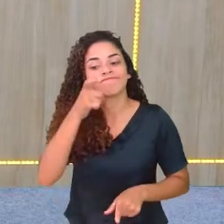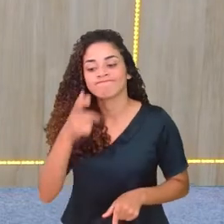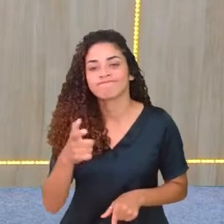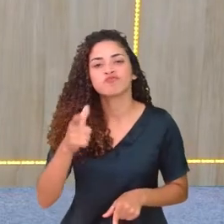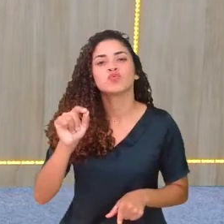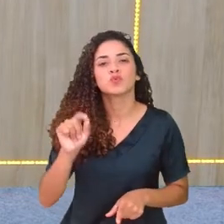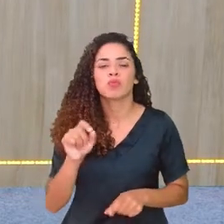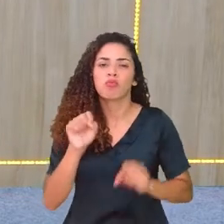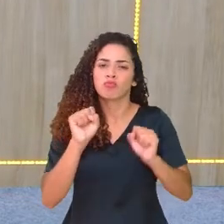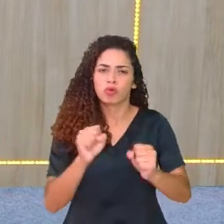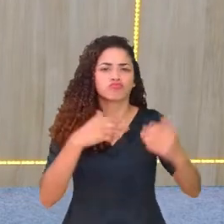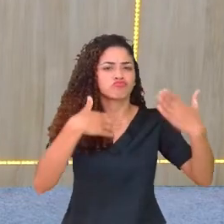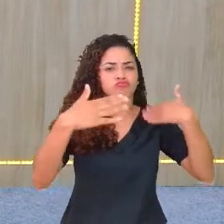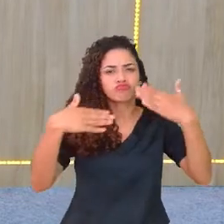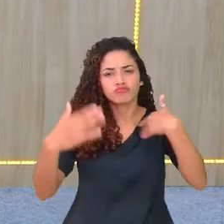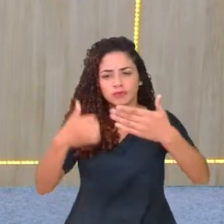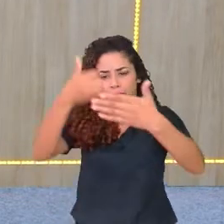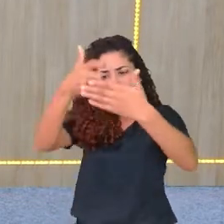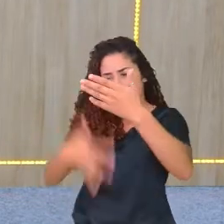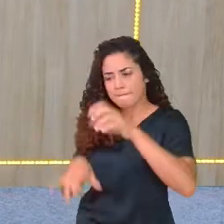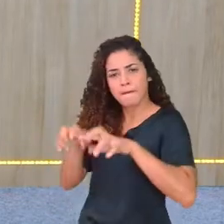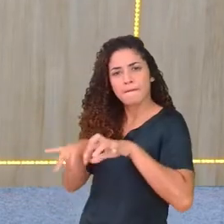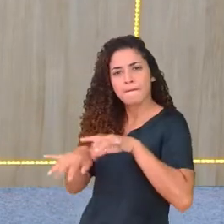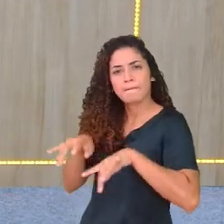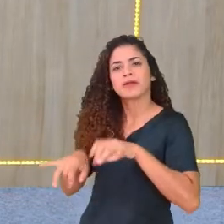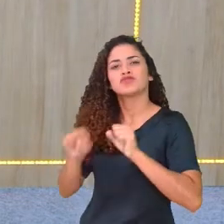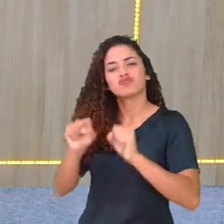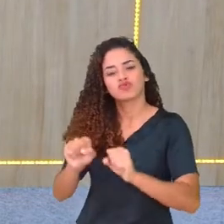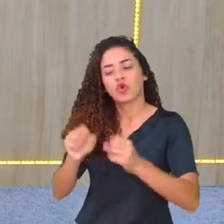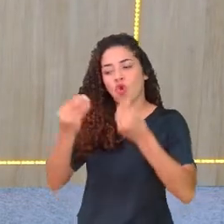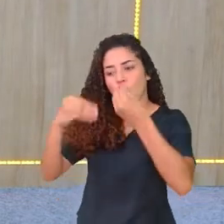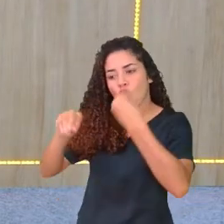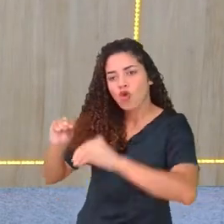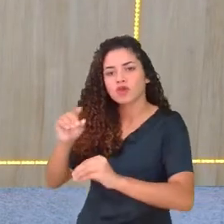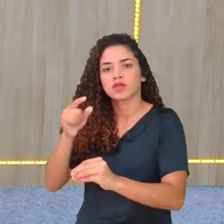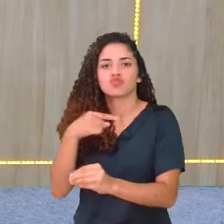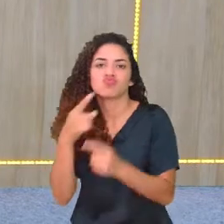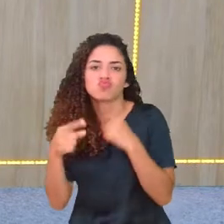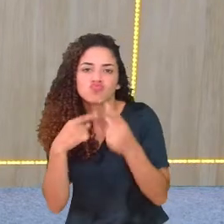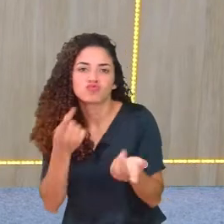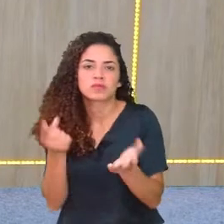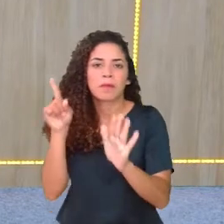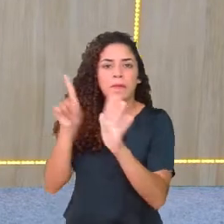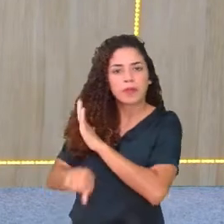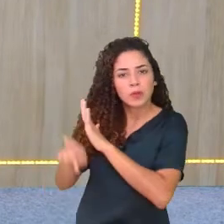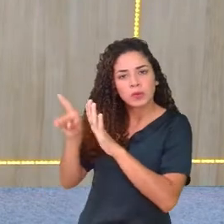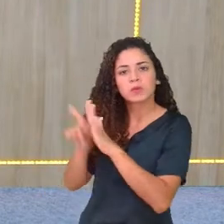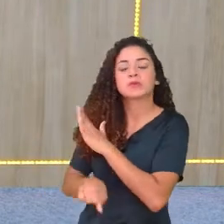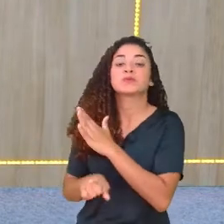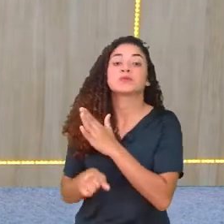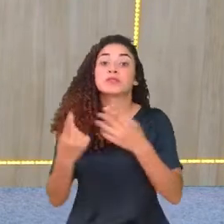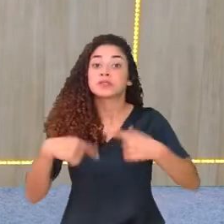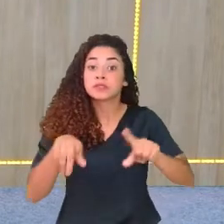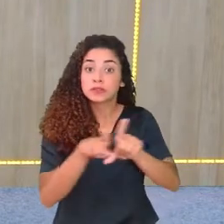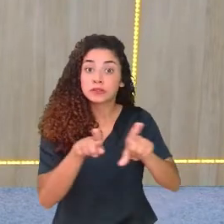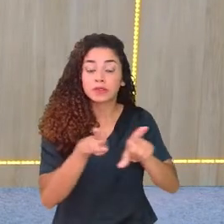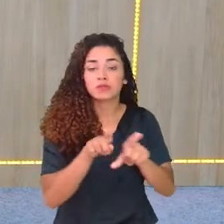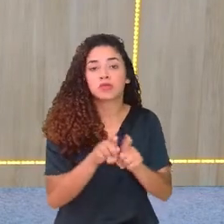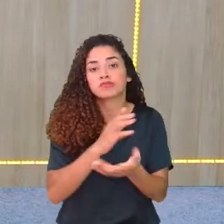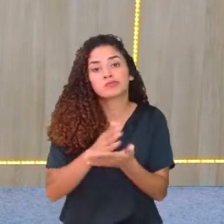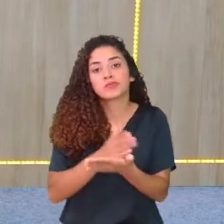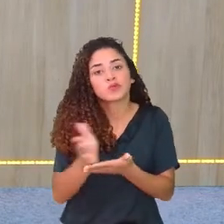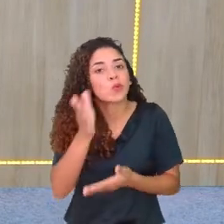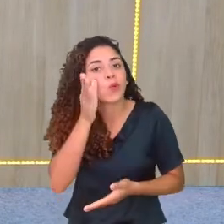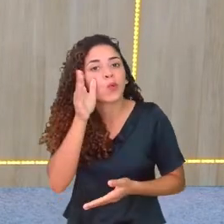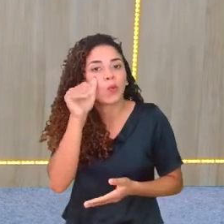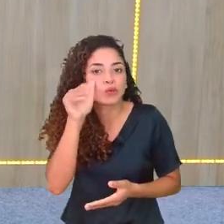YouTube, conversar lá no chat, pessoal. Coloca lá sua dúvida, sua pergunta, Coloca também alguma curiosidade